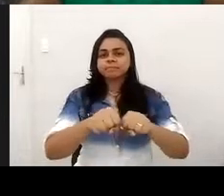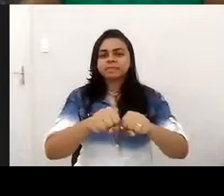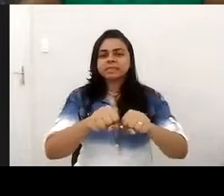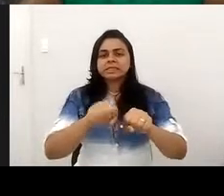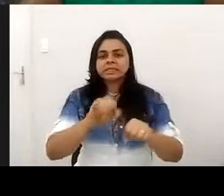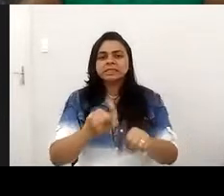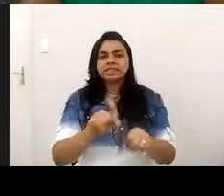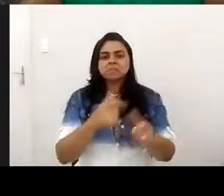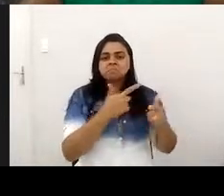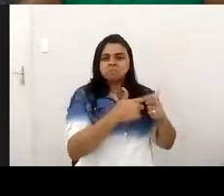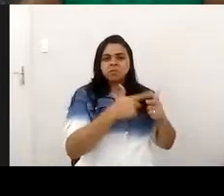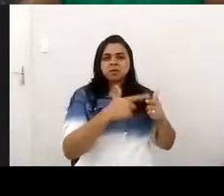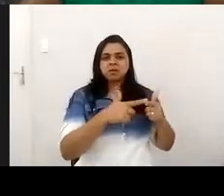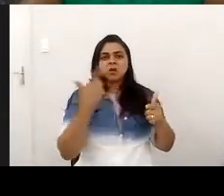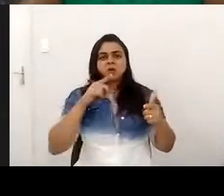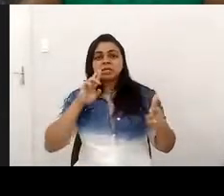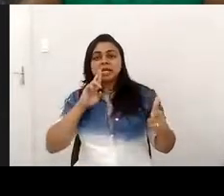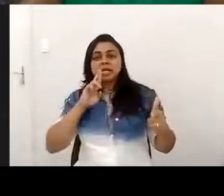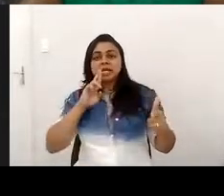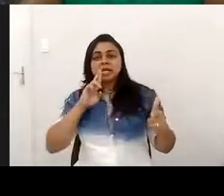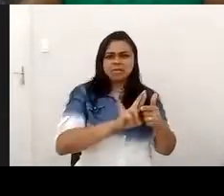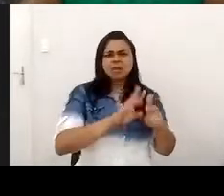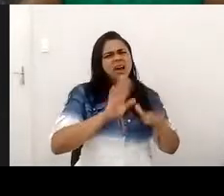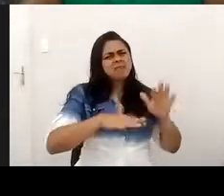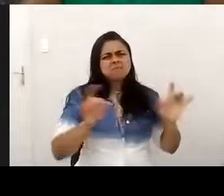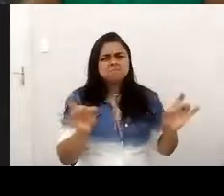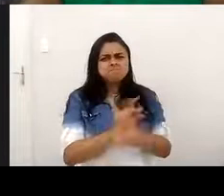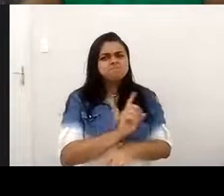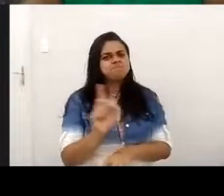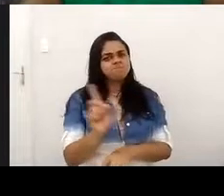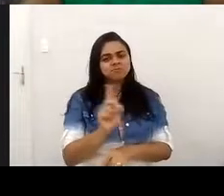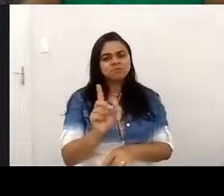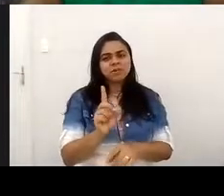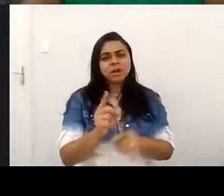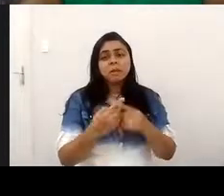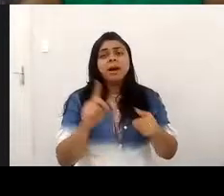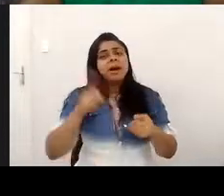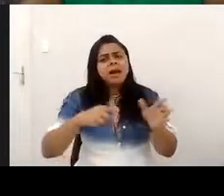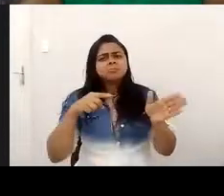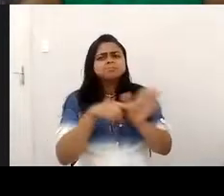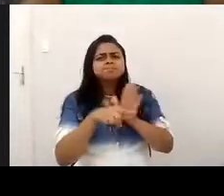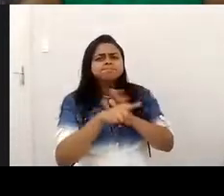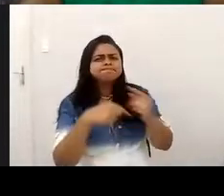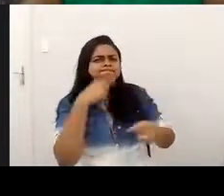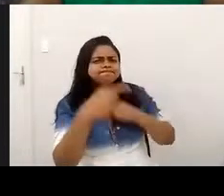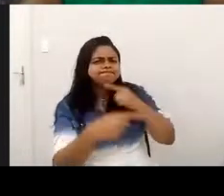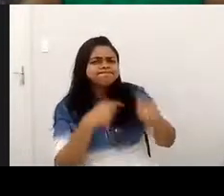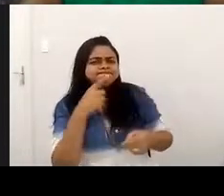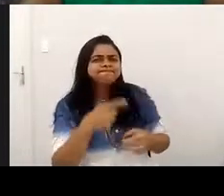respostas que não estão prontas, óbvio, né? É fazer perguntas que ainda não foram